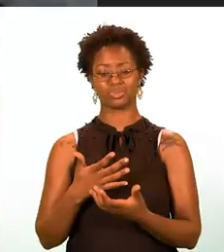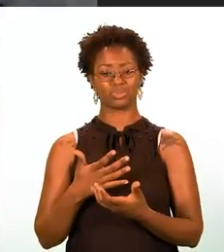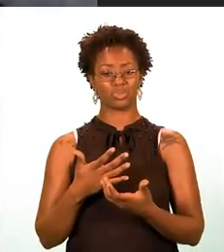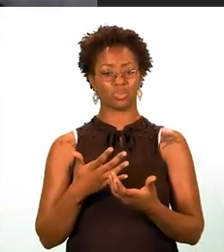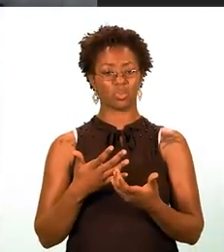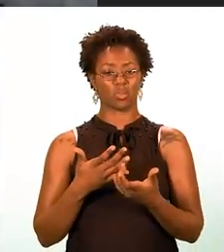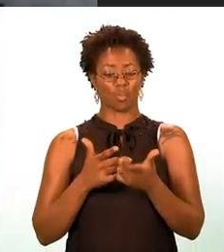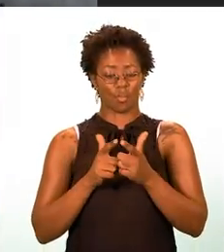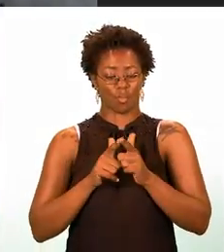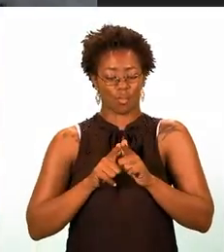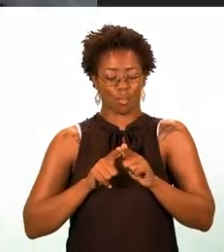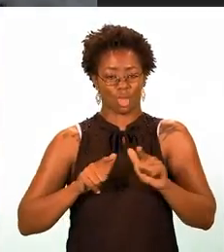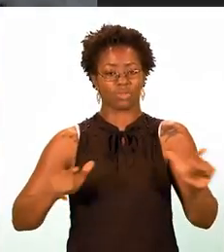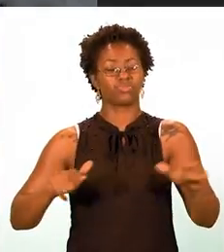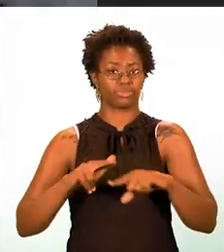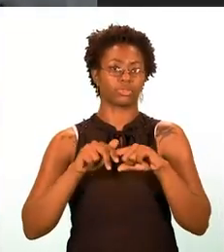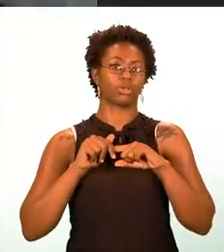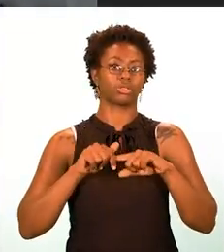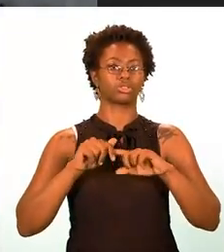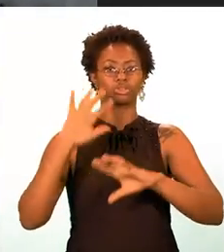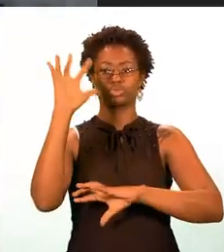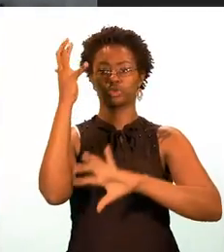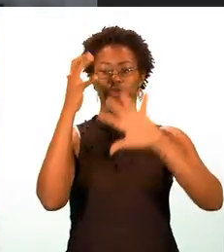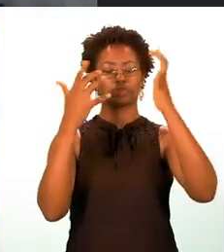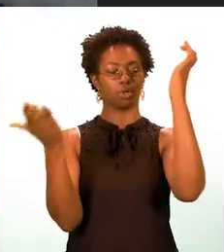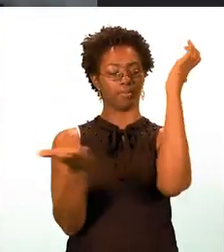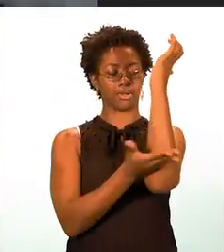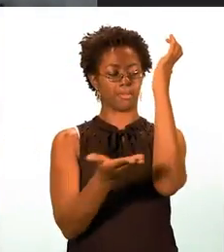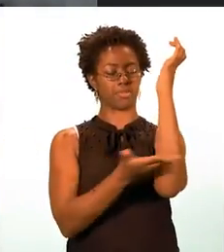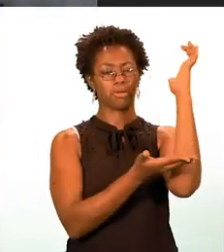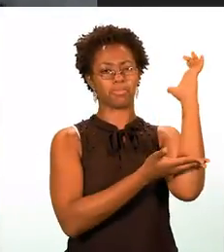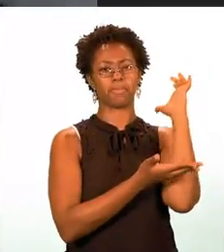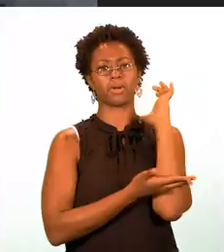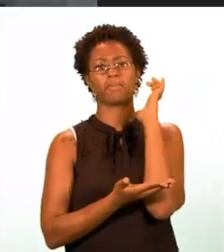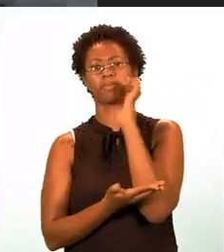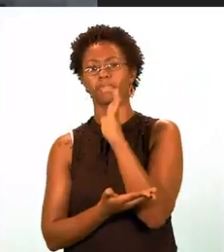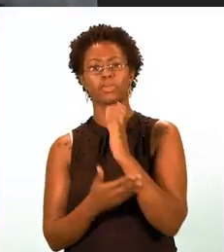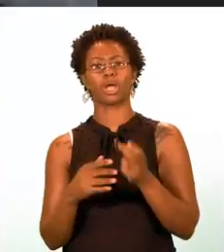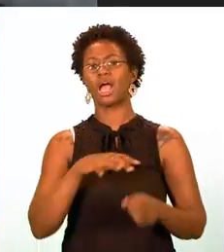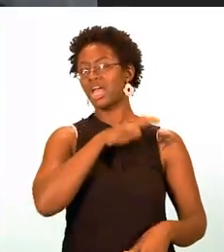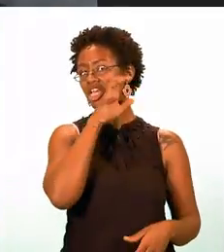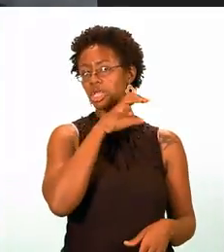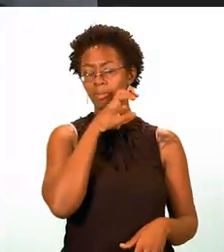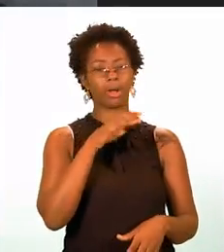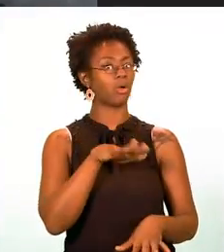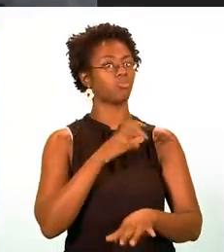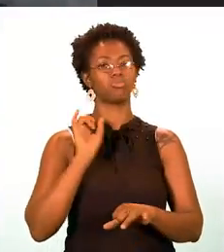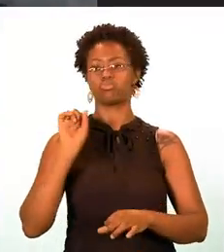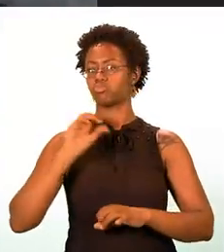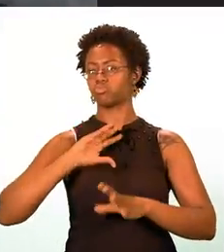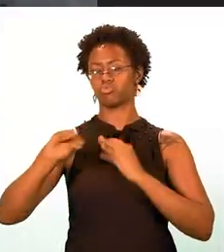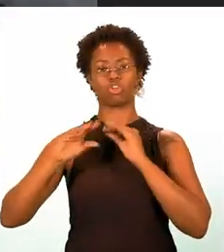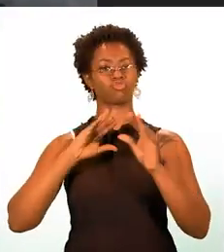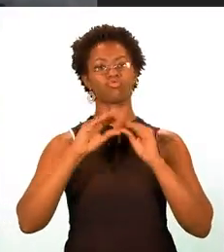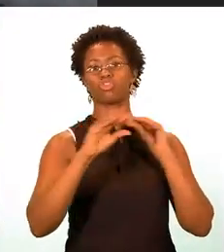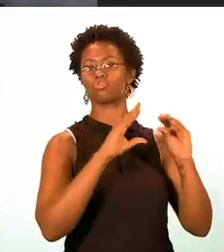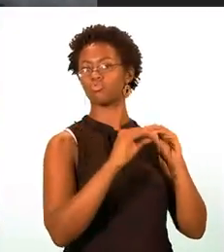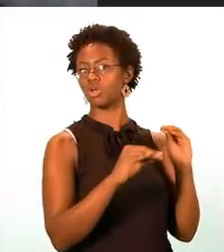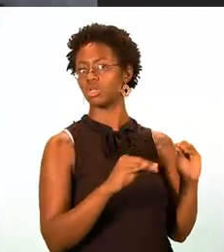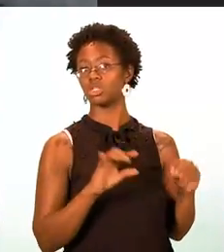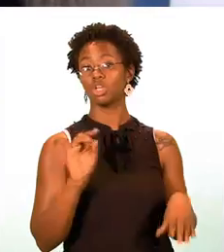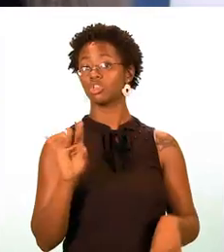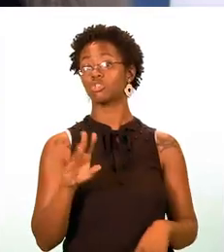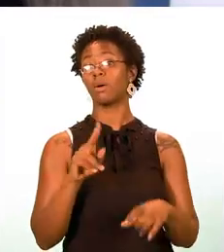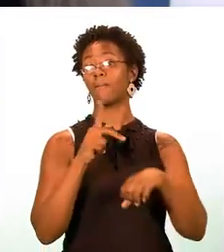árida, porque você tira toda a plantação, você tira toda a vida animal. Você não tem nada ali.